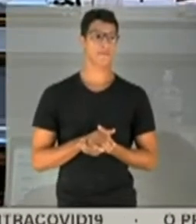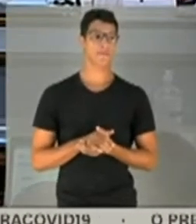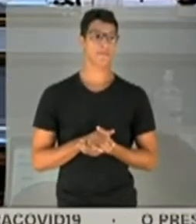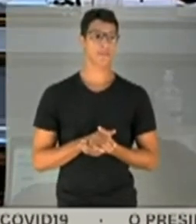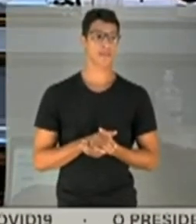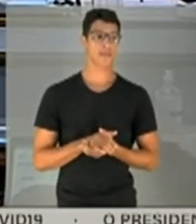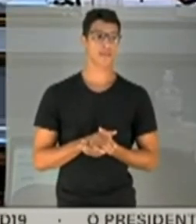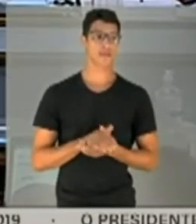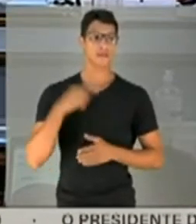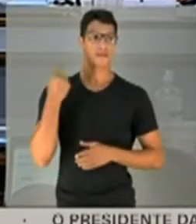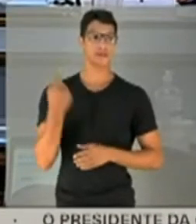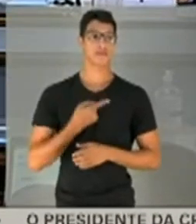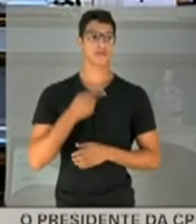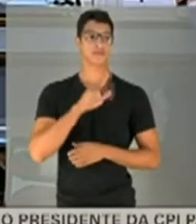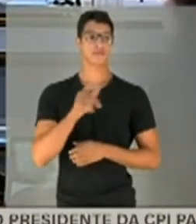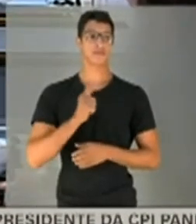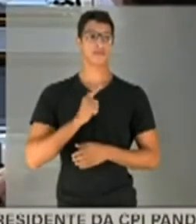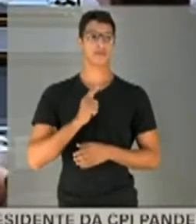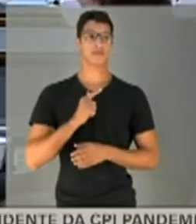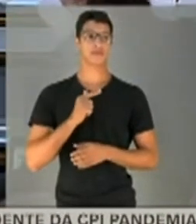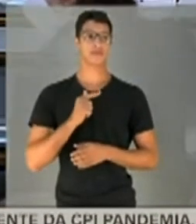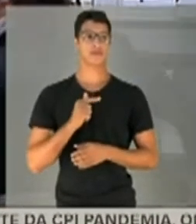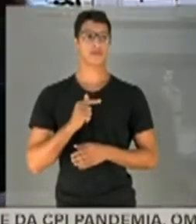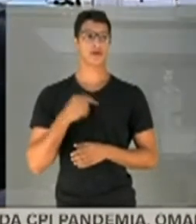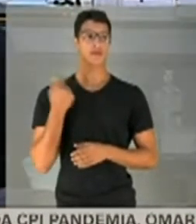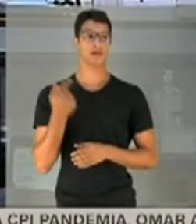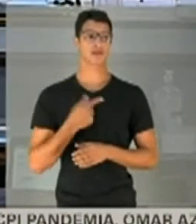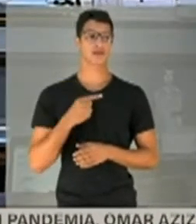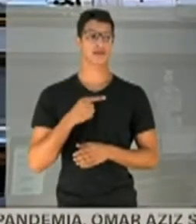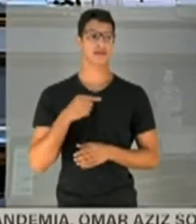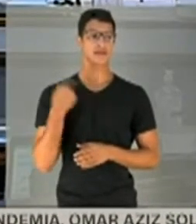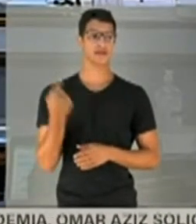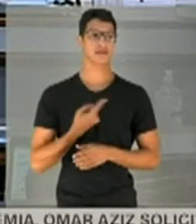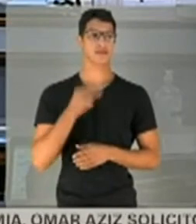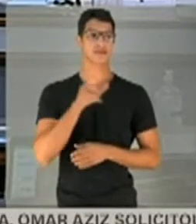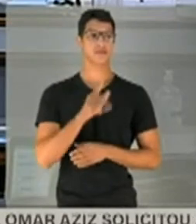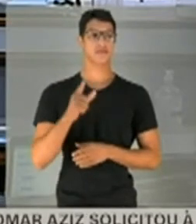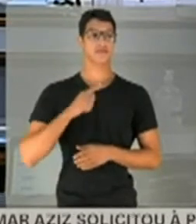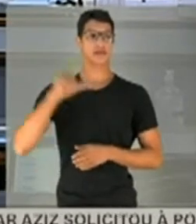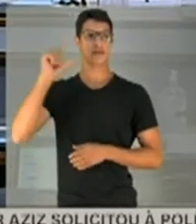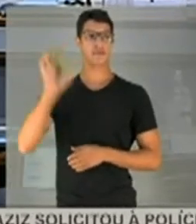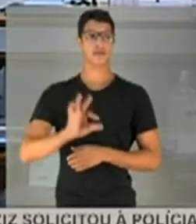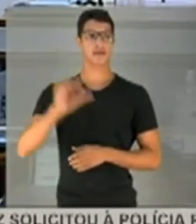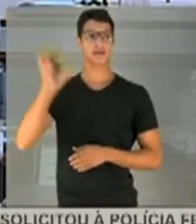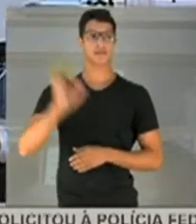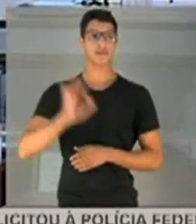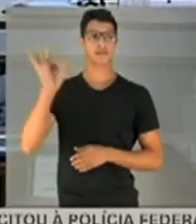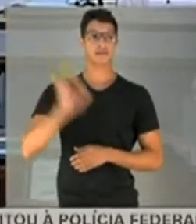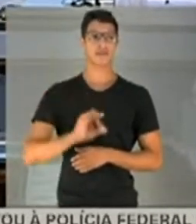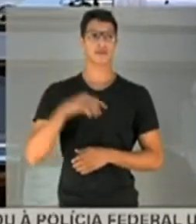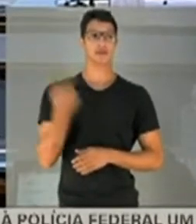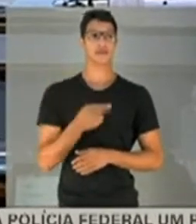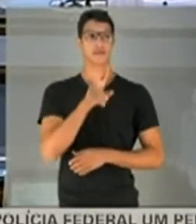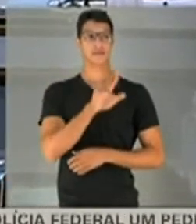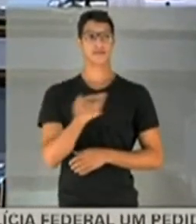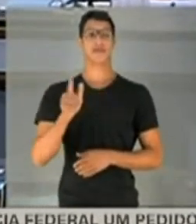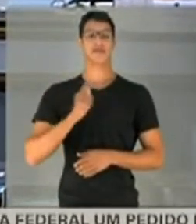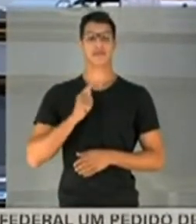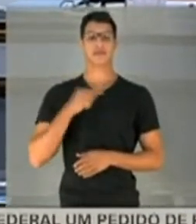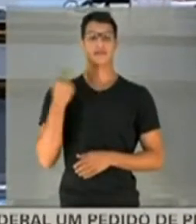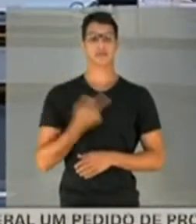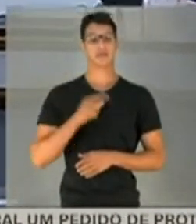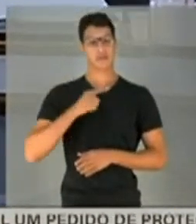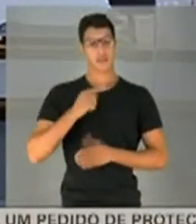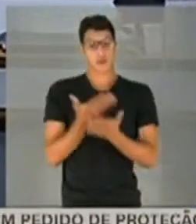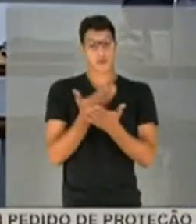inclusive, comentar o questionamento último do senador Fernando Bezerra. Não, em relação ao baixo percentual de mortes na África, tem vários estudos sobre isso.